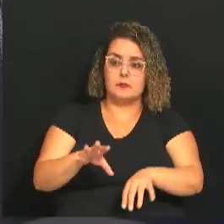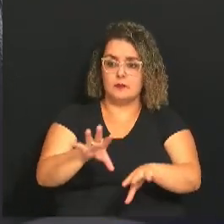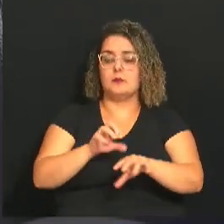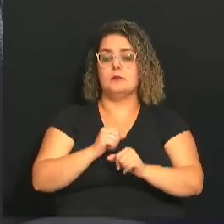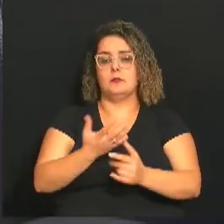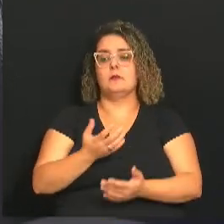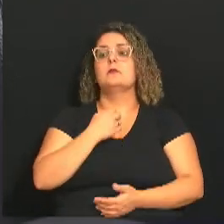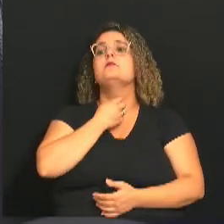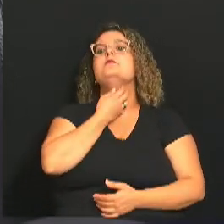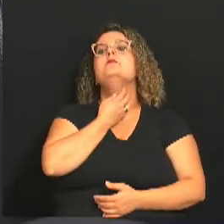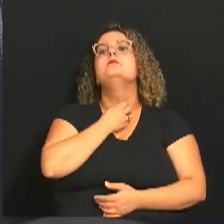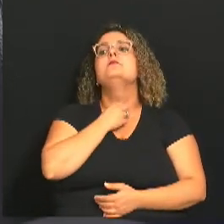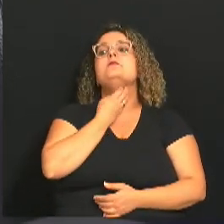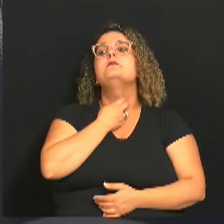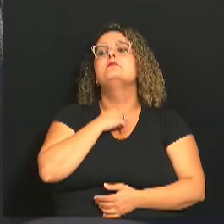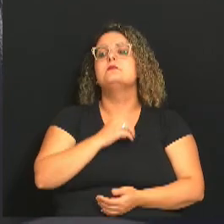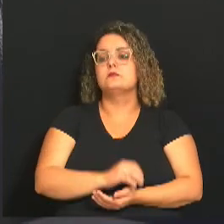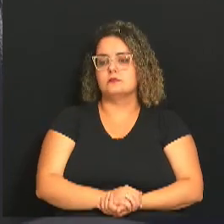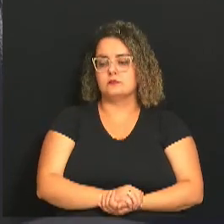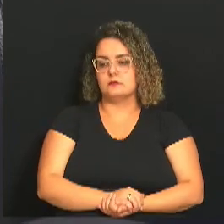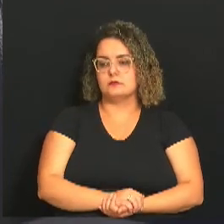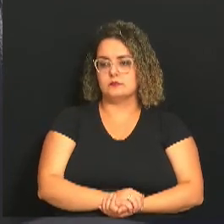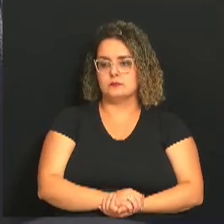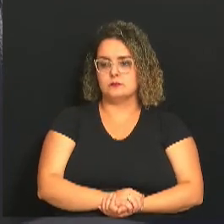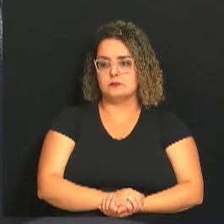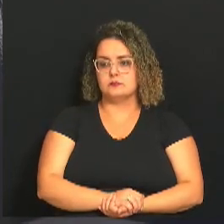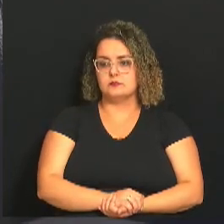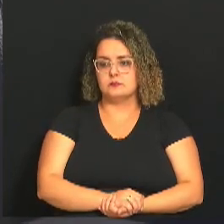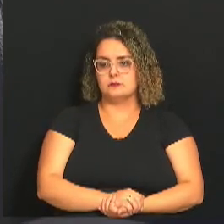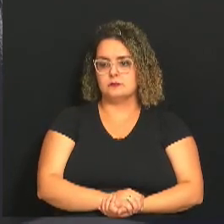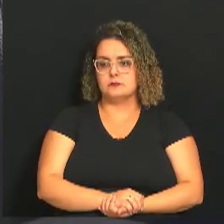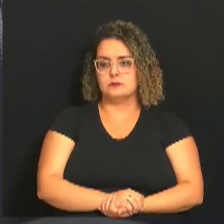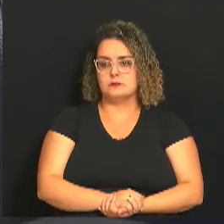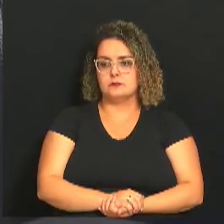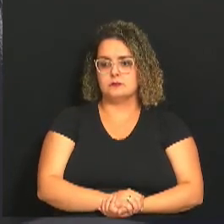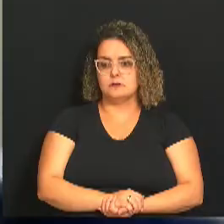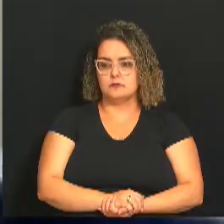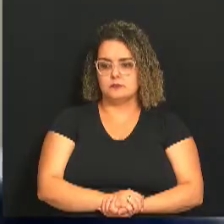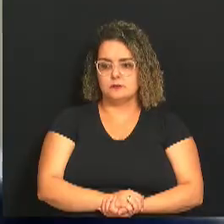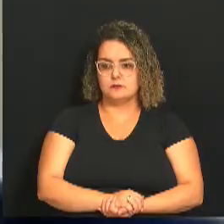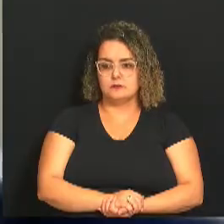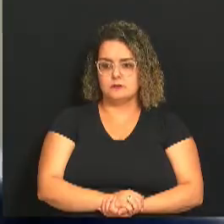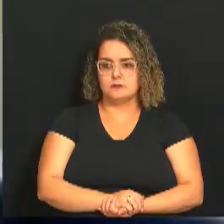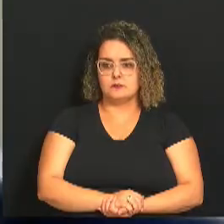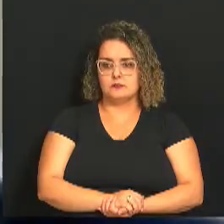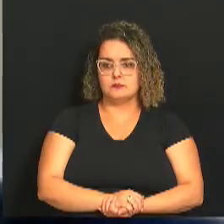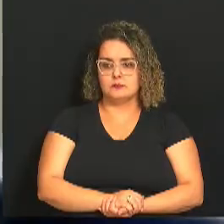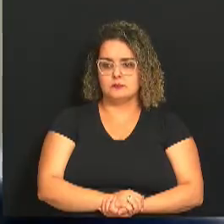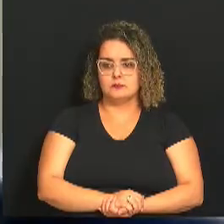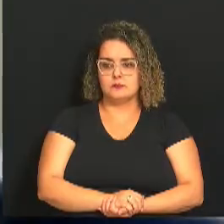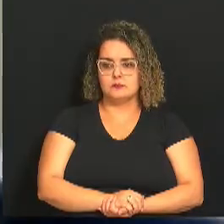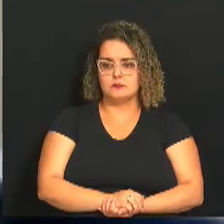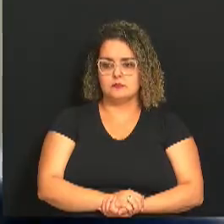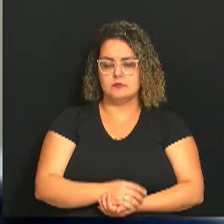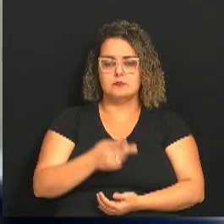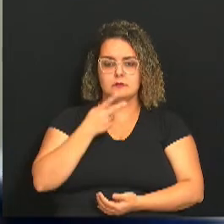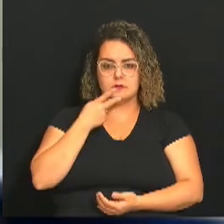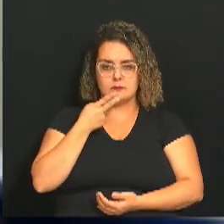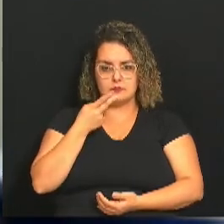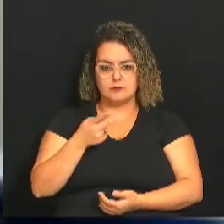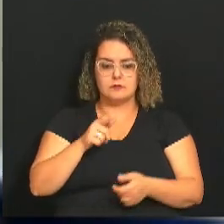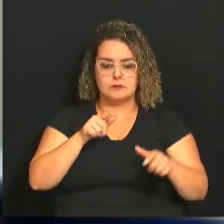mas vamos lá, Marcelo, você tem algo a dizer aí? Tem umas ponderações aí, né? Você comentou aí locais